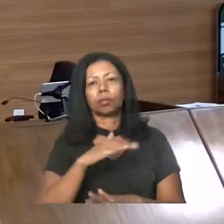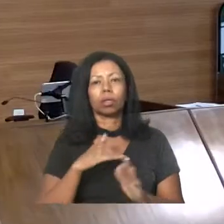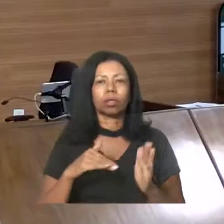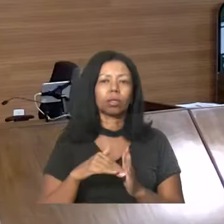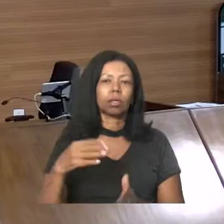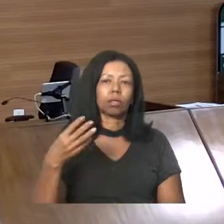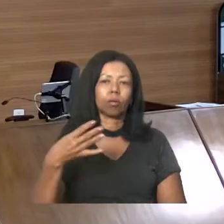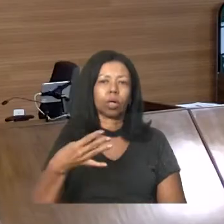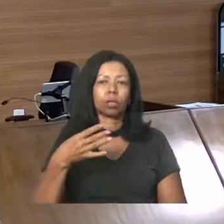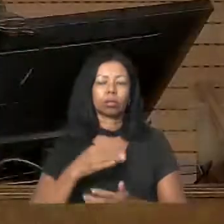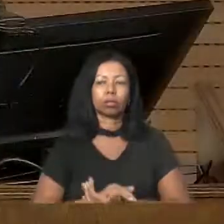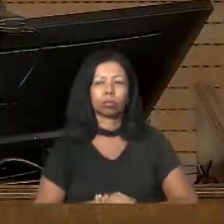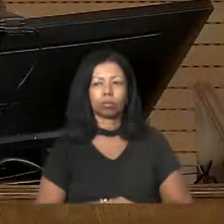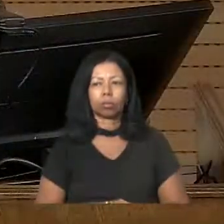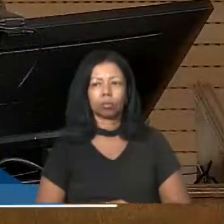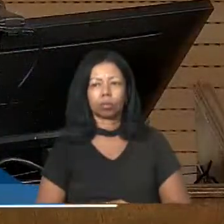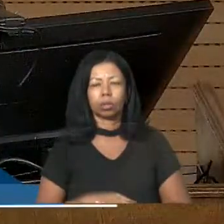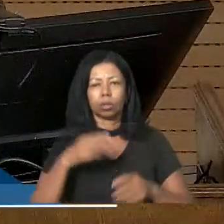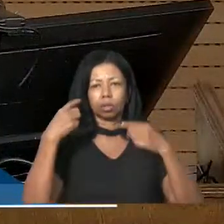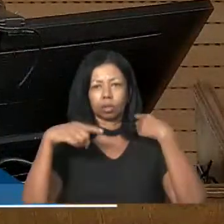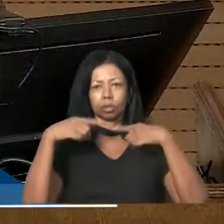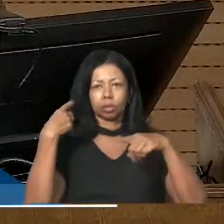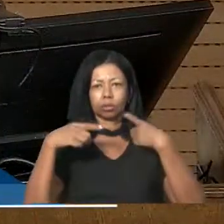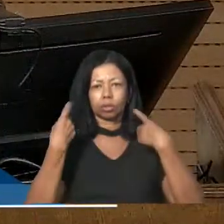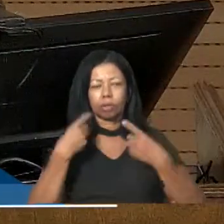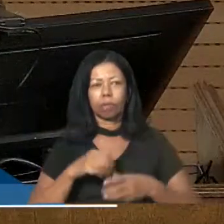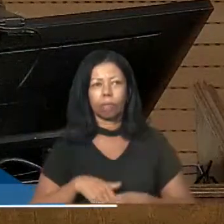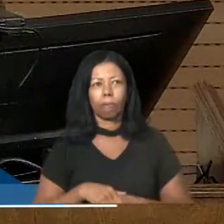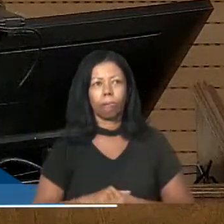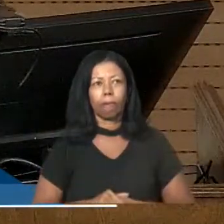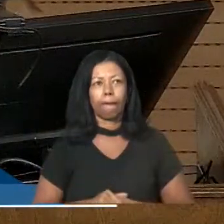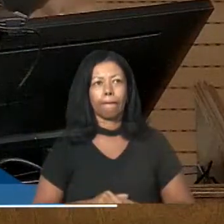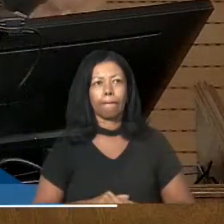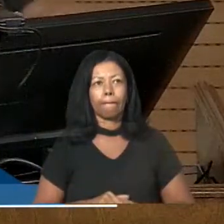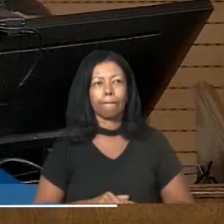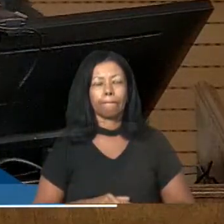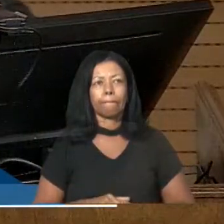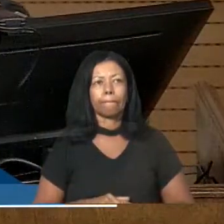ao artigo 4º. Em discussão.